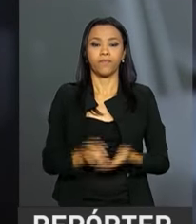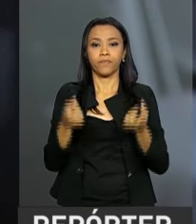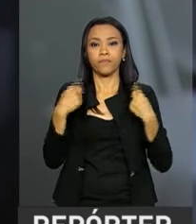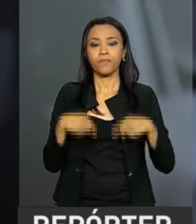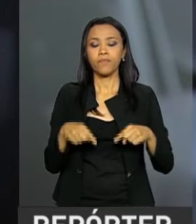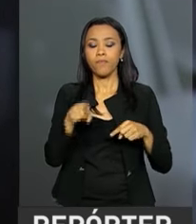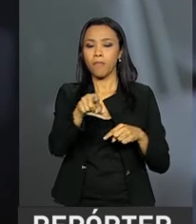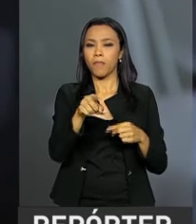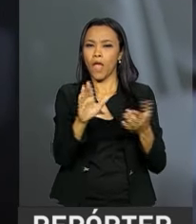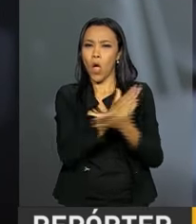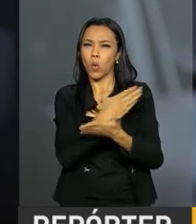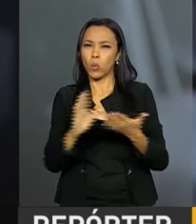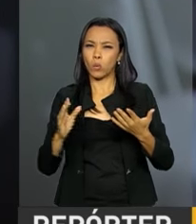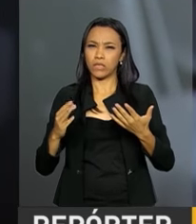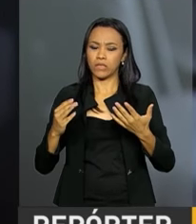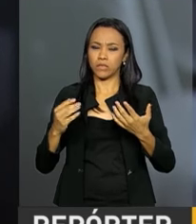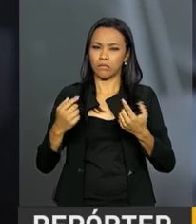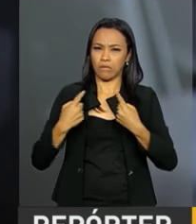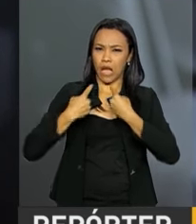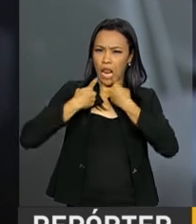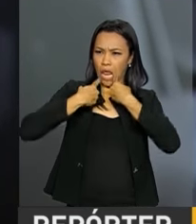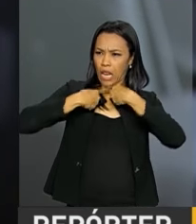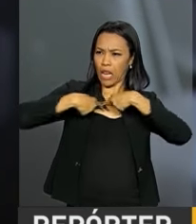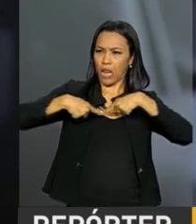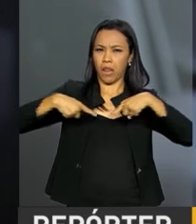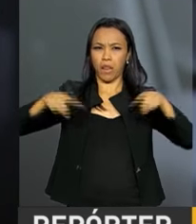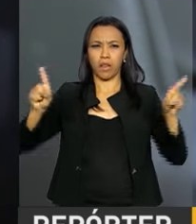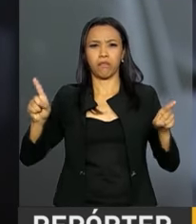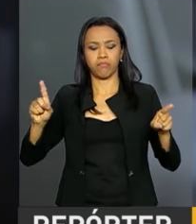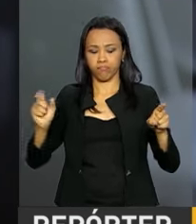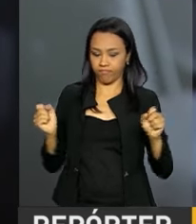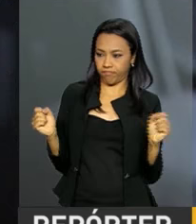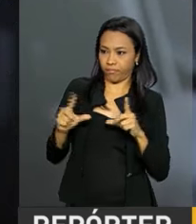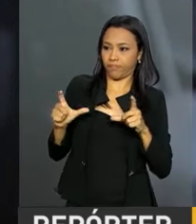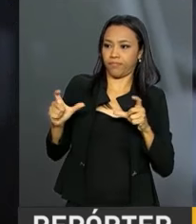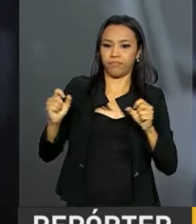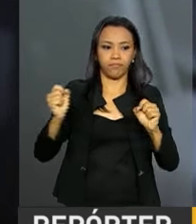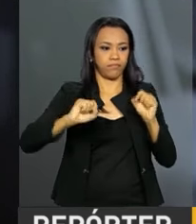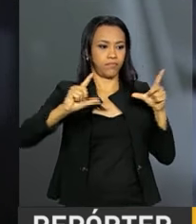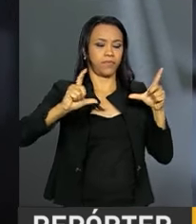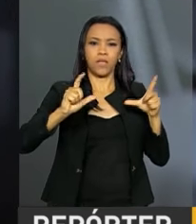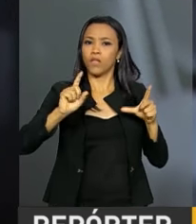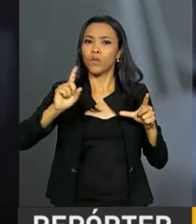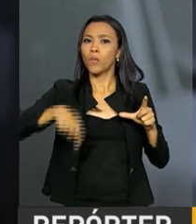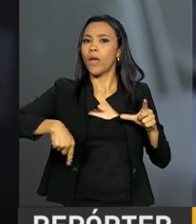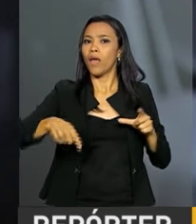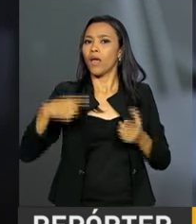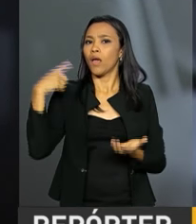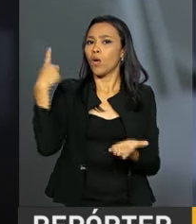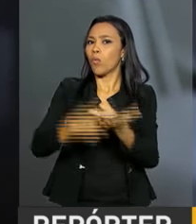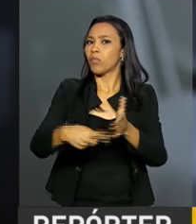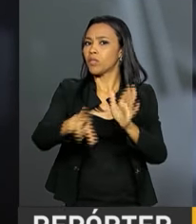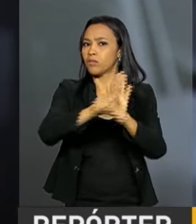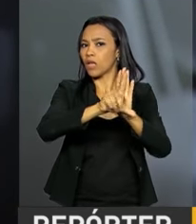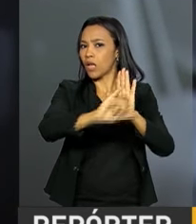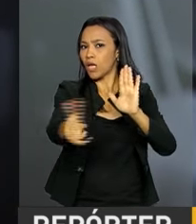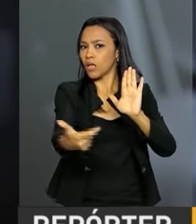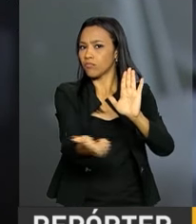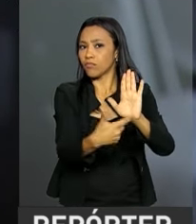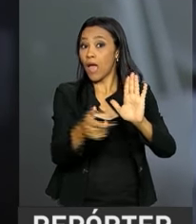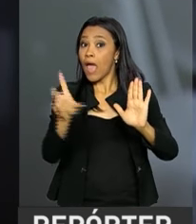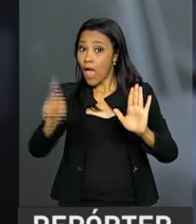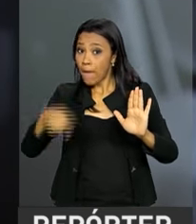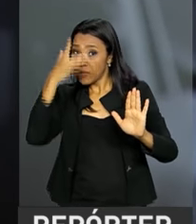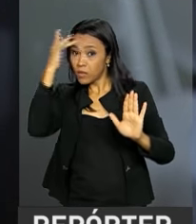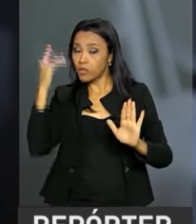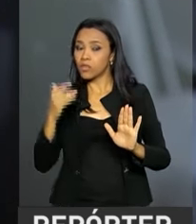Alguns escândalos que surgiram e que não é responsabilidade da lei, são desvios daqueles que